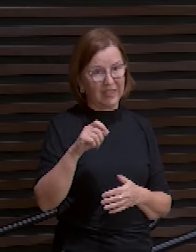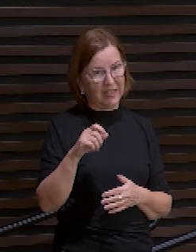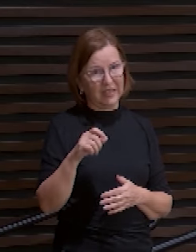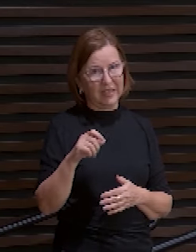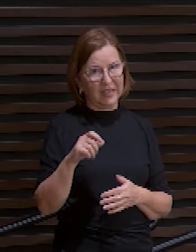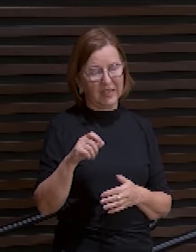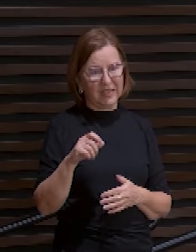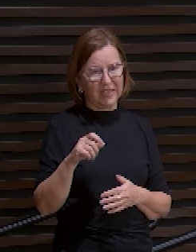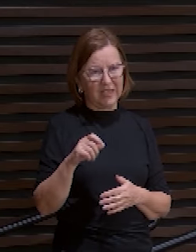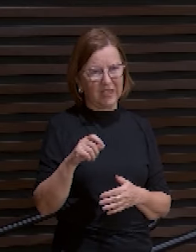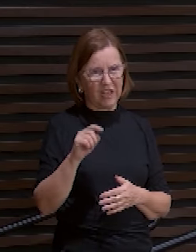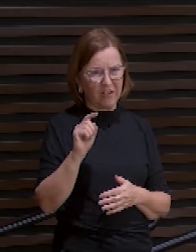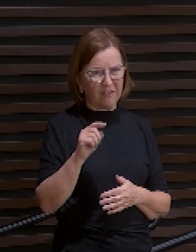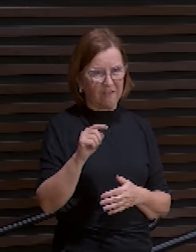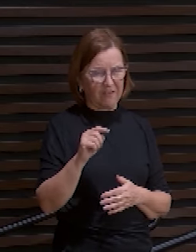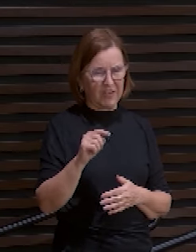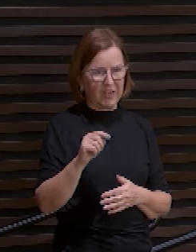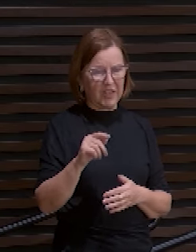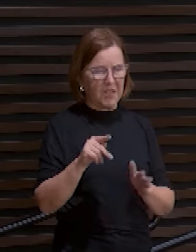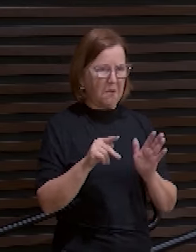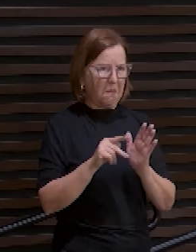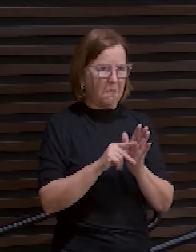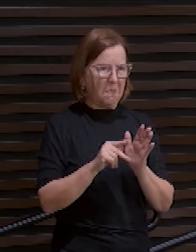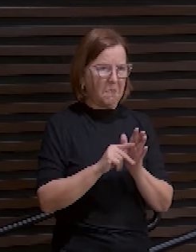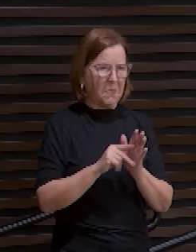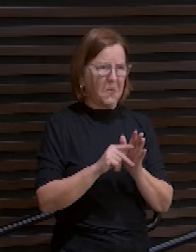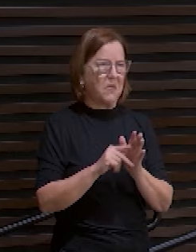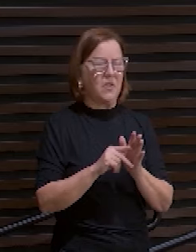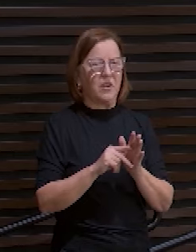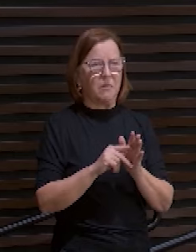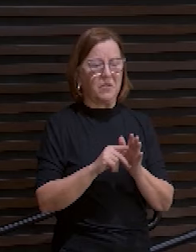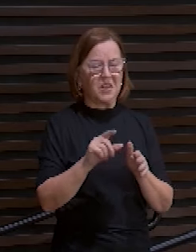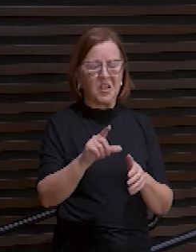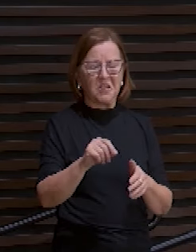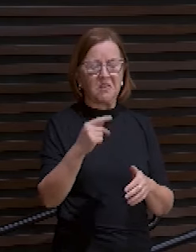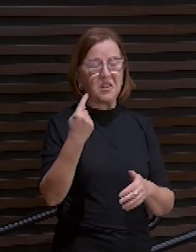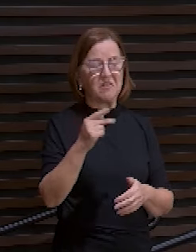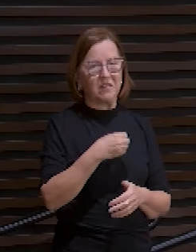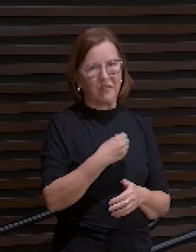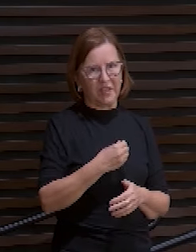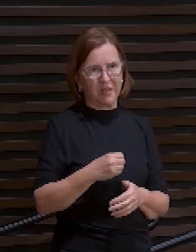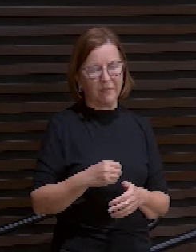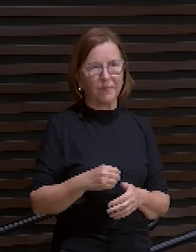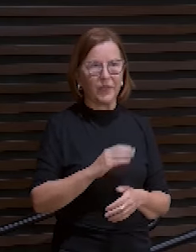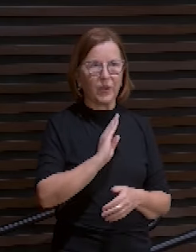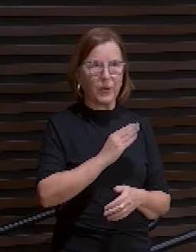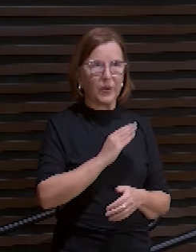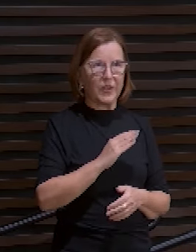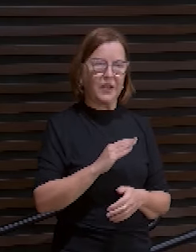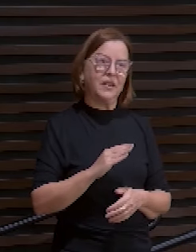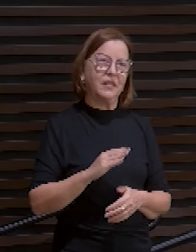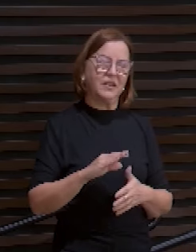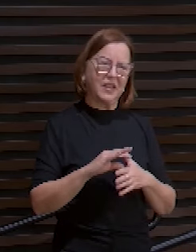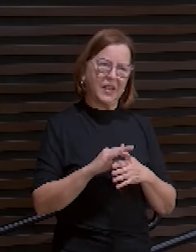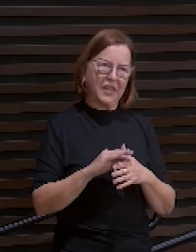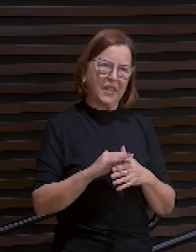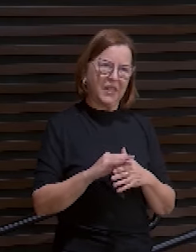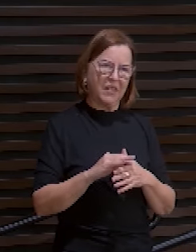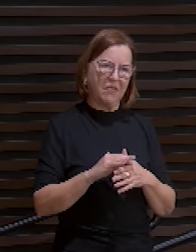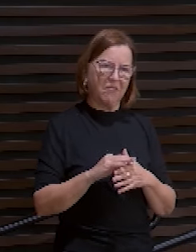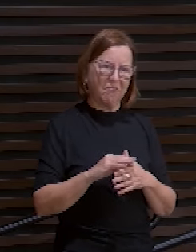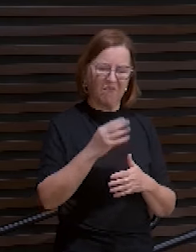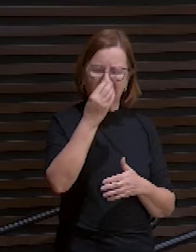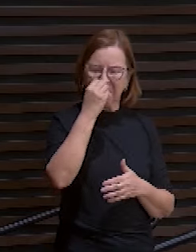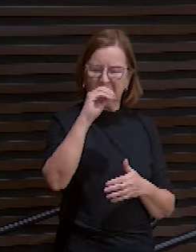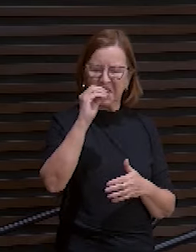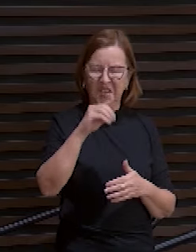sua existência o coração carnal rejeita o dom da justiça e da